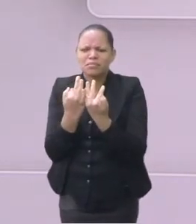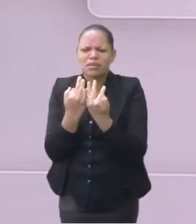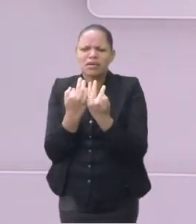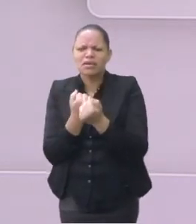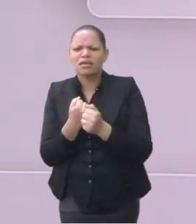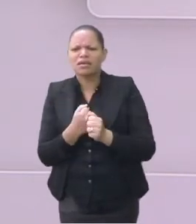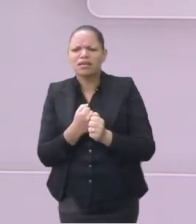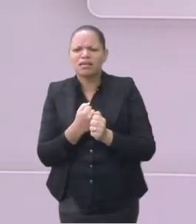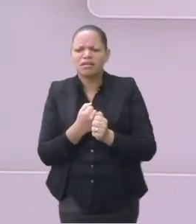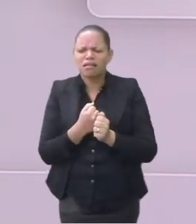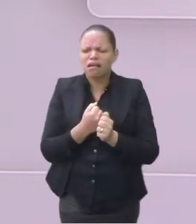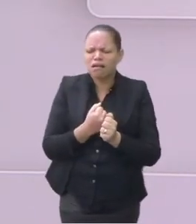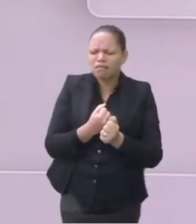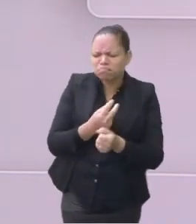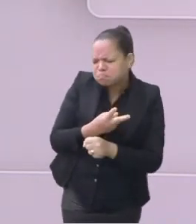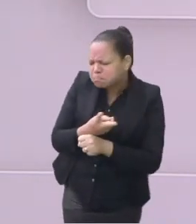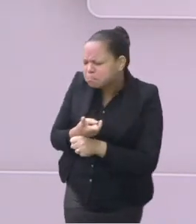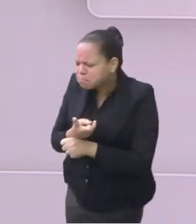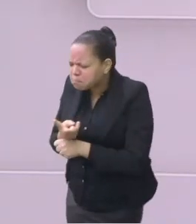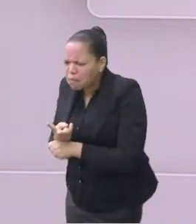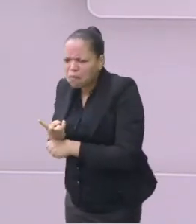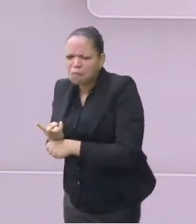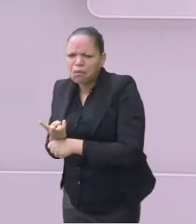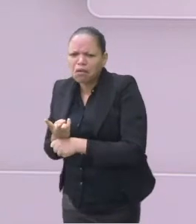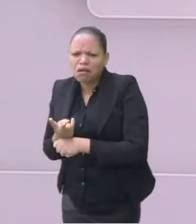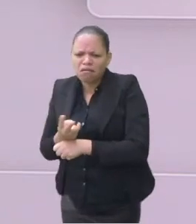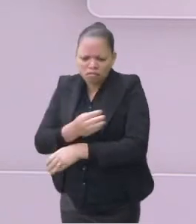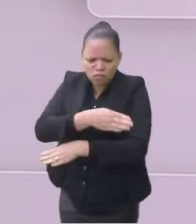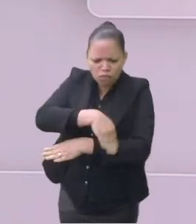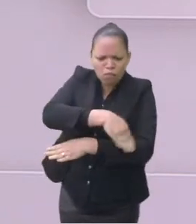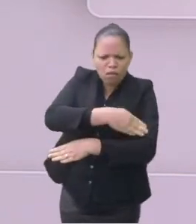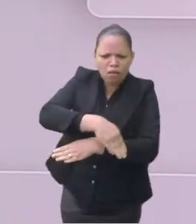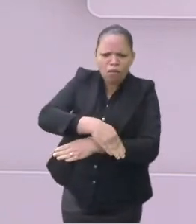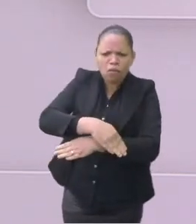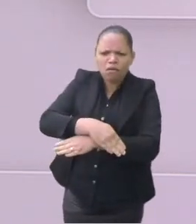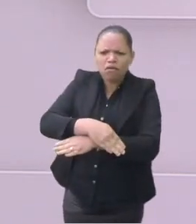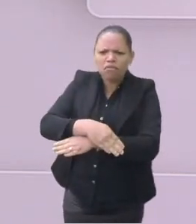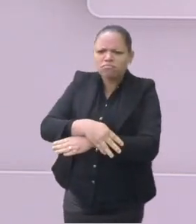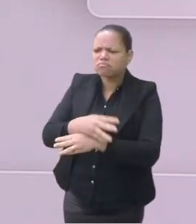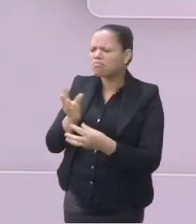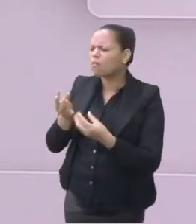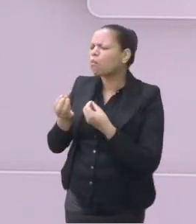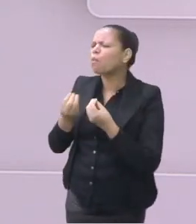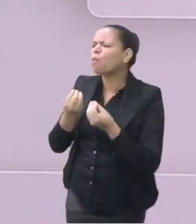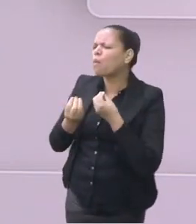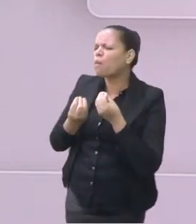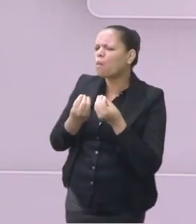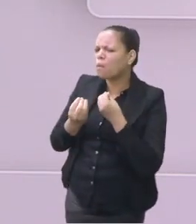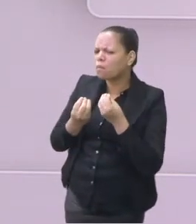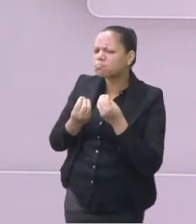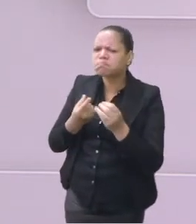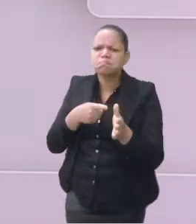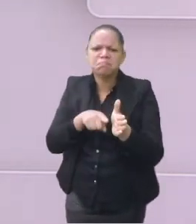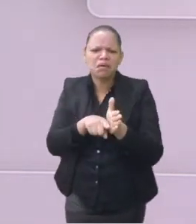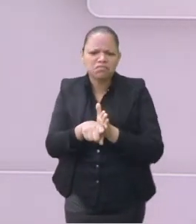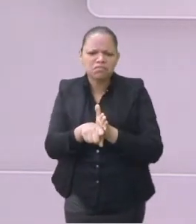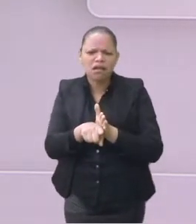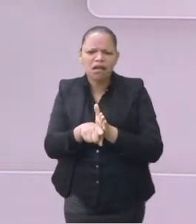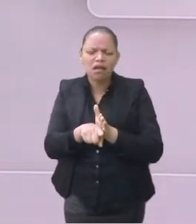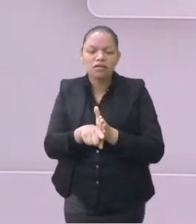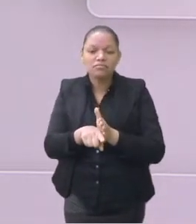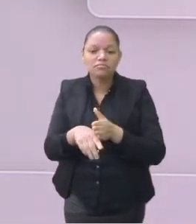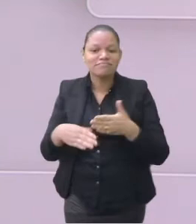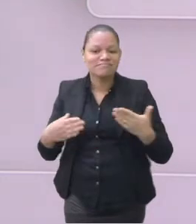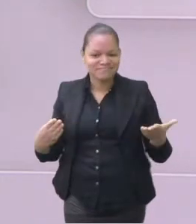rua A, onde fica a rua B? Como que eles lhe dão essa informação? Eles falam, não é mesmo? Vira à direita, siga